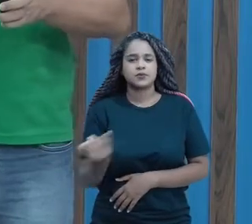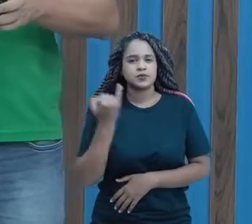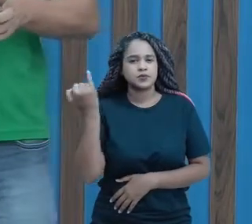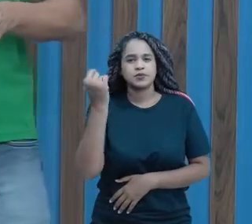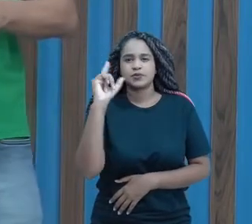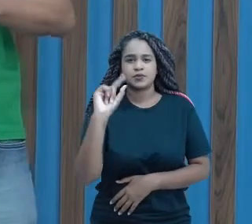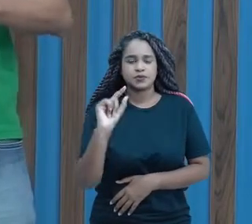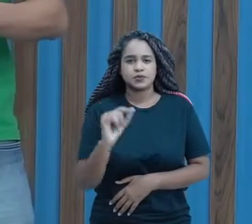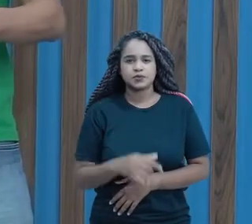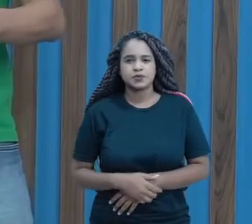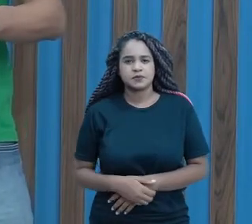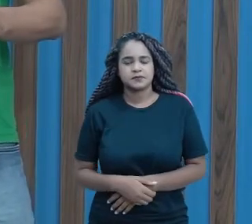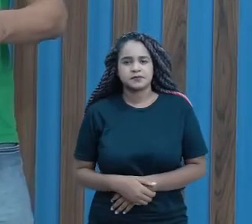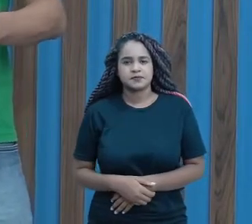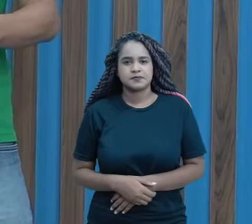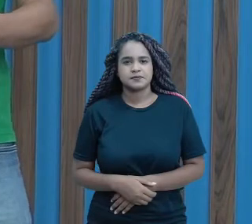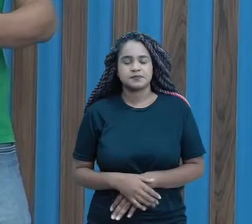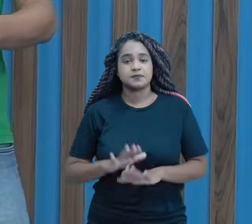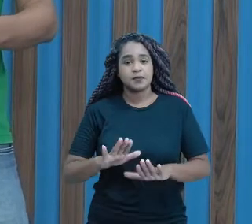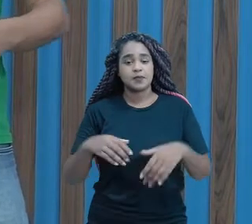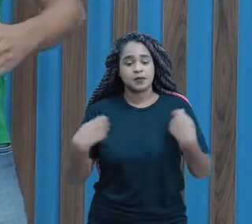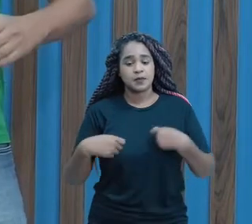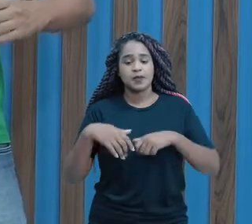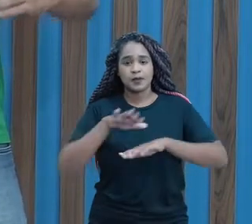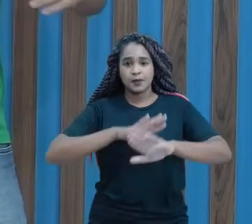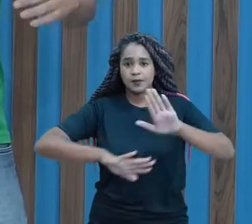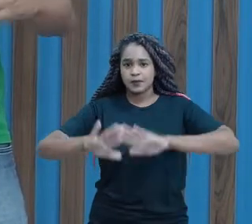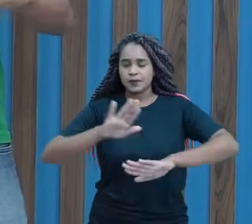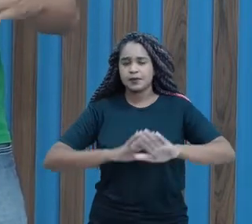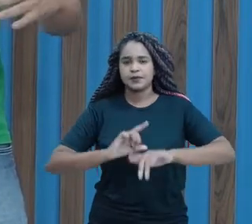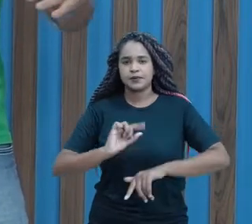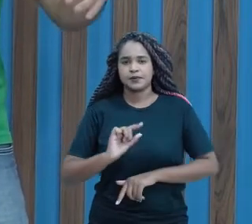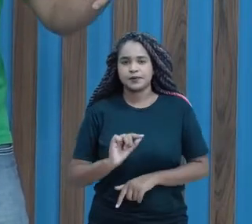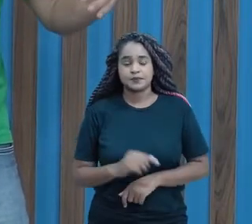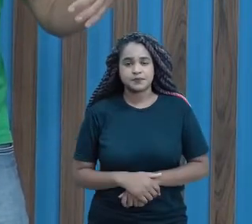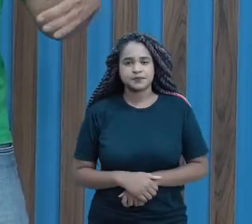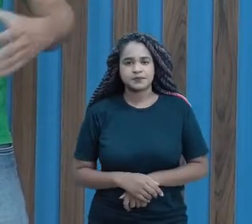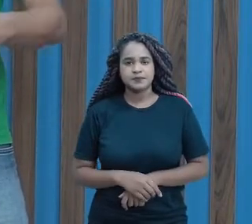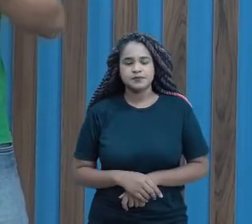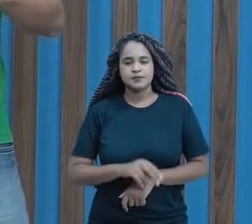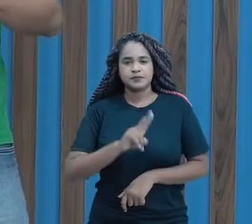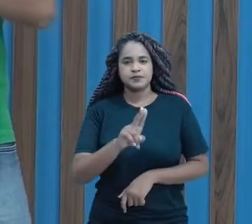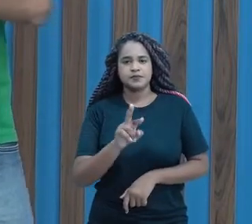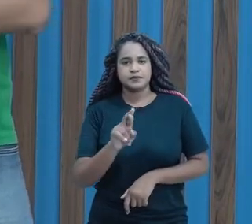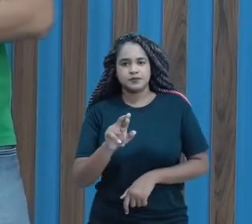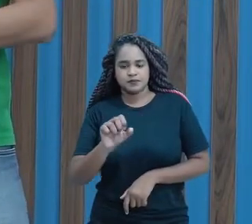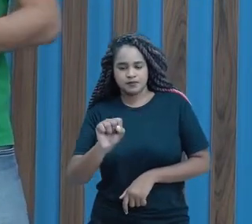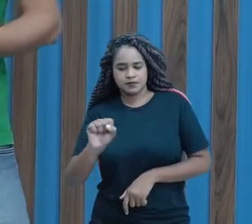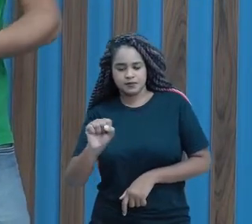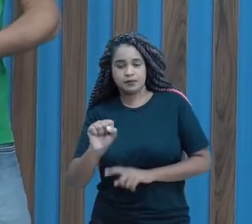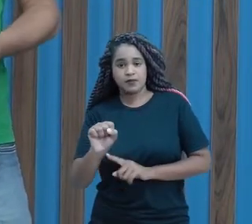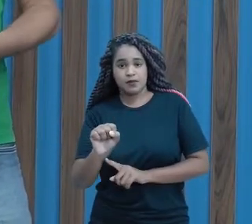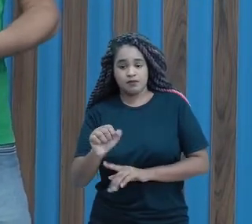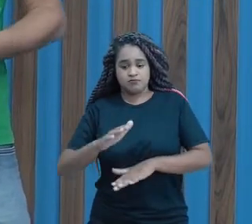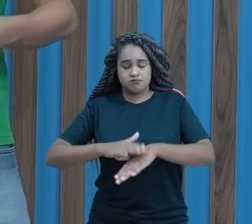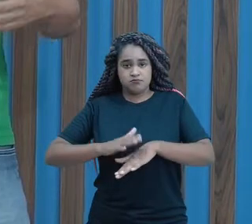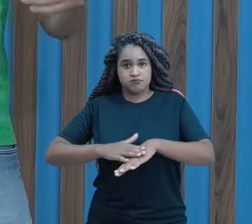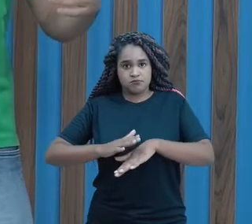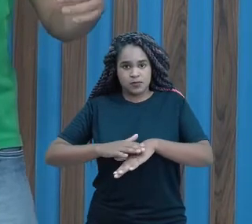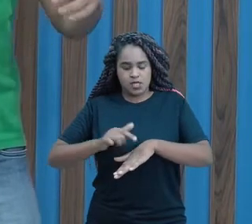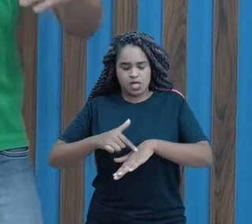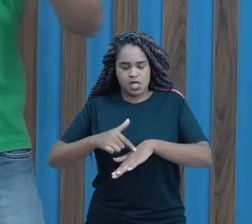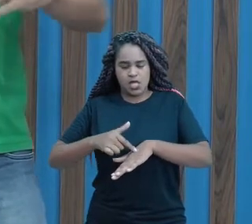aqui, com bastante cuidado isso, porque, né, a União Soviética era governada pelo Partido Comunista, né,